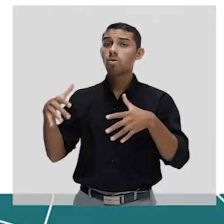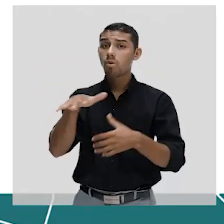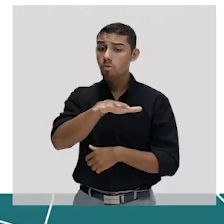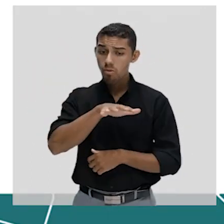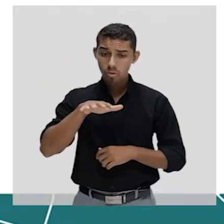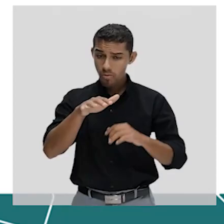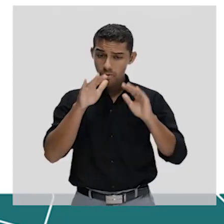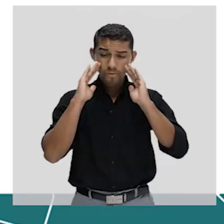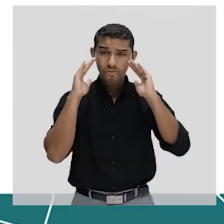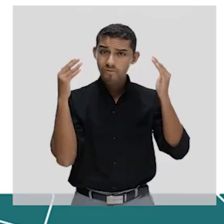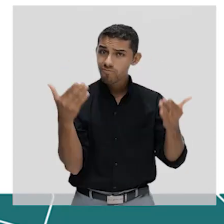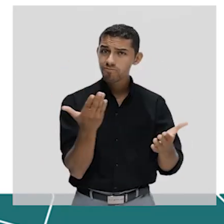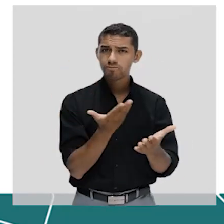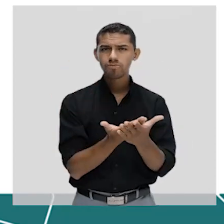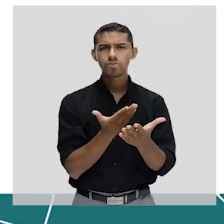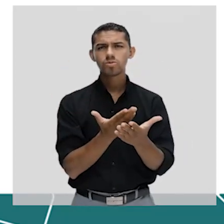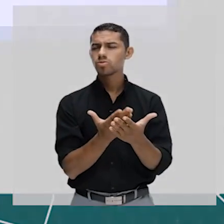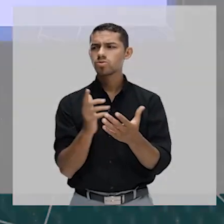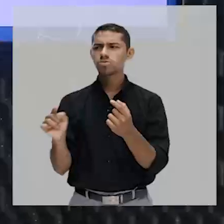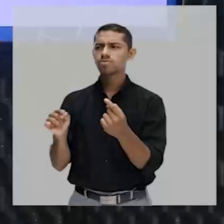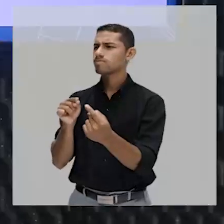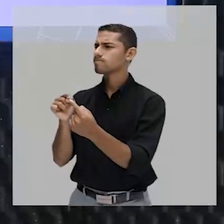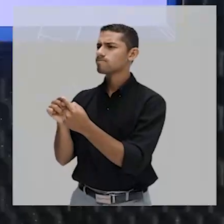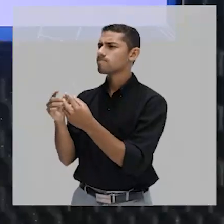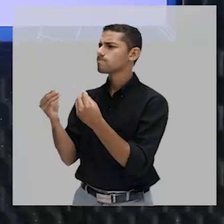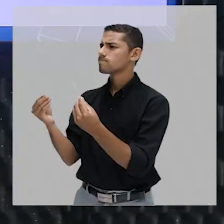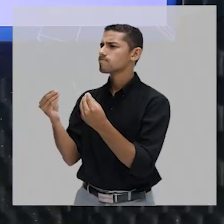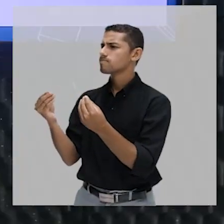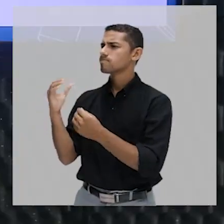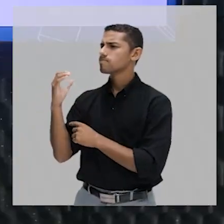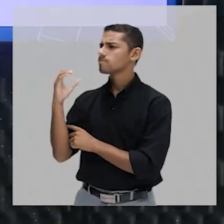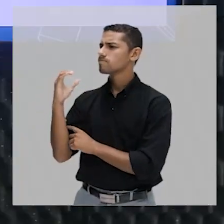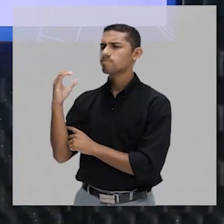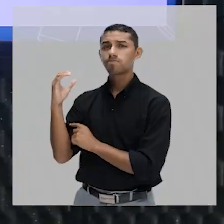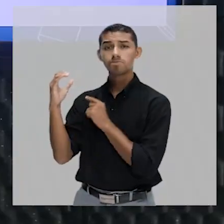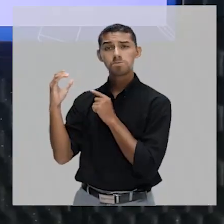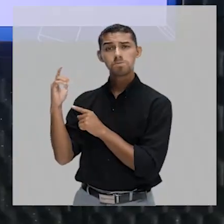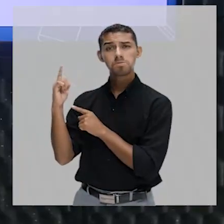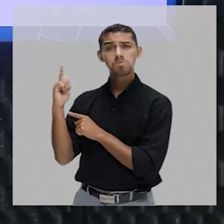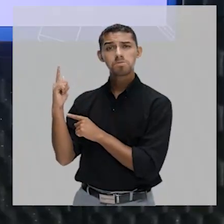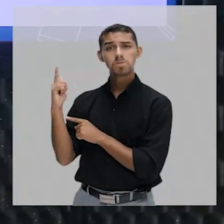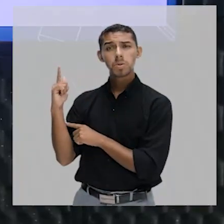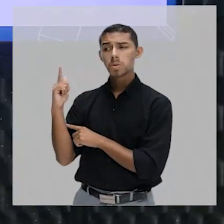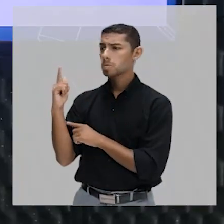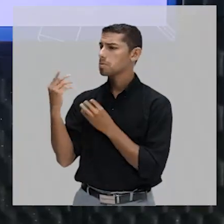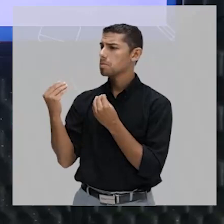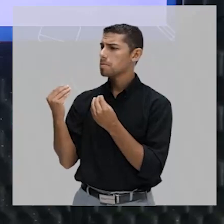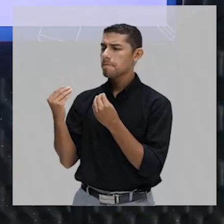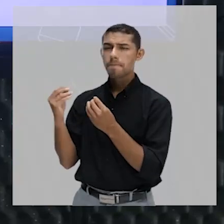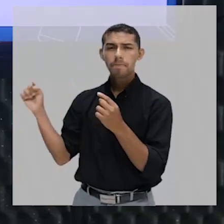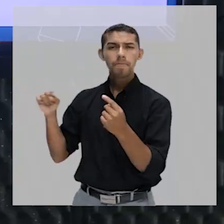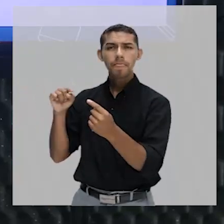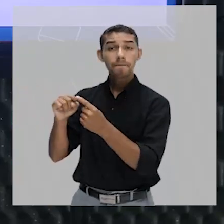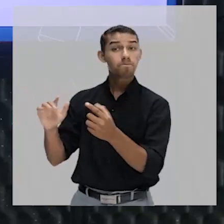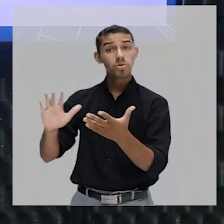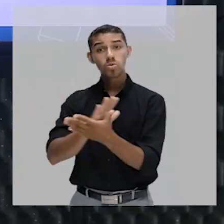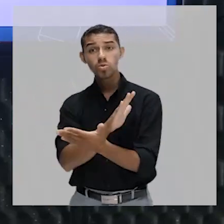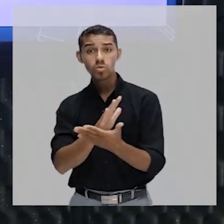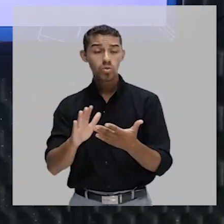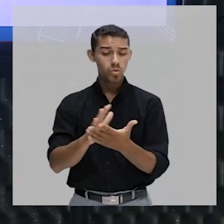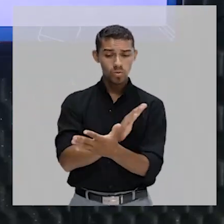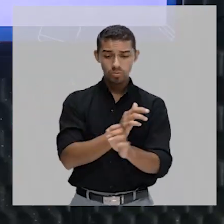da geografia, qual é o objetivo dessa ciência, e vamos explicar alguns elementos que compõem esse espaço que